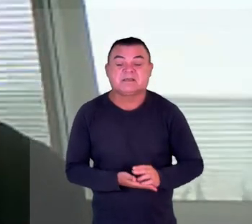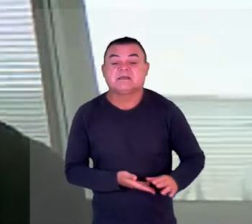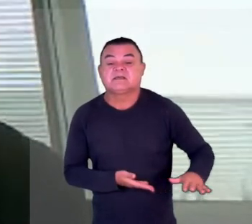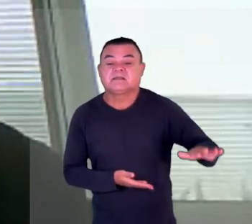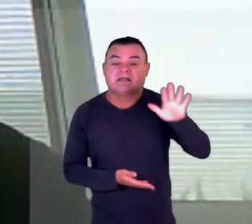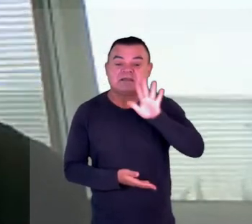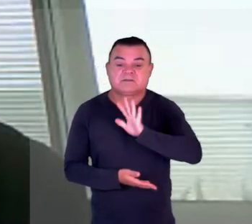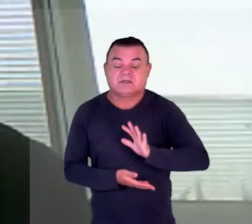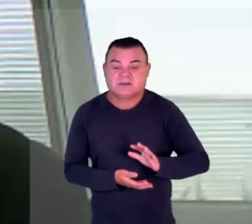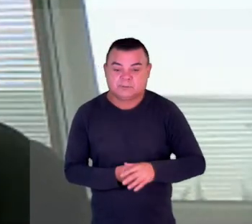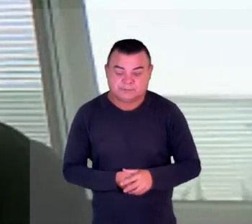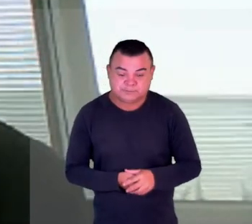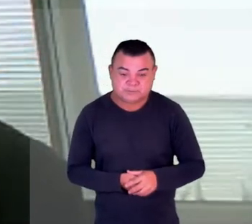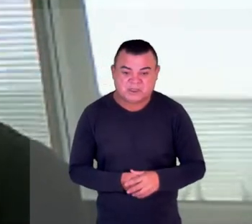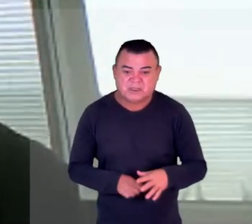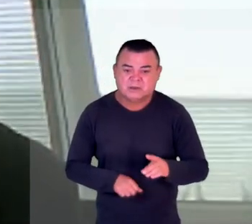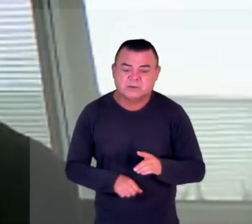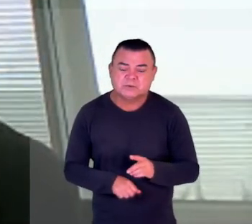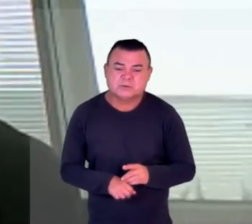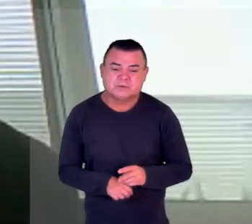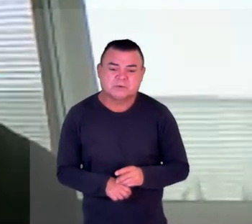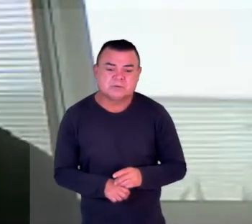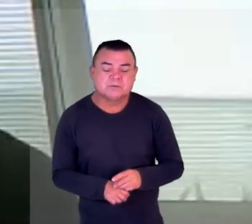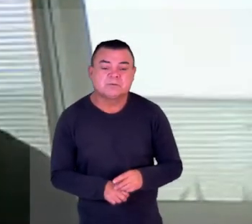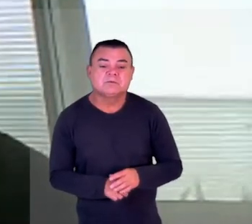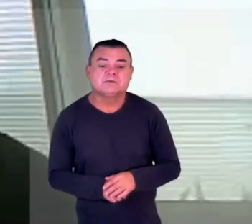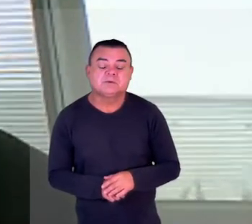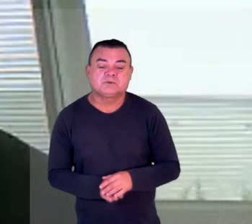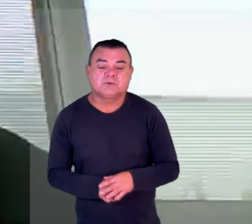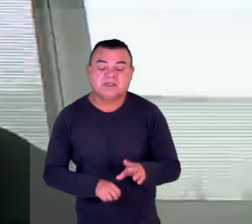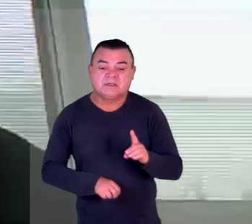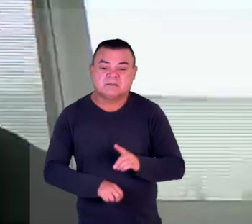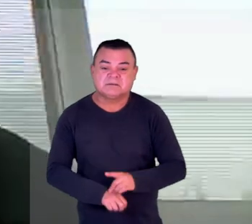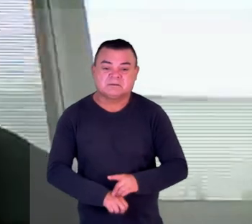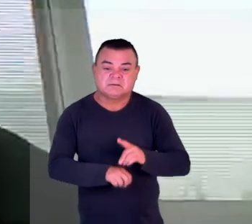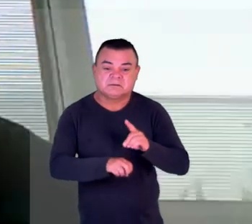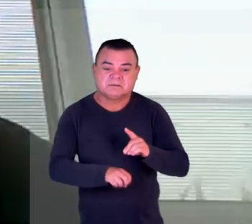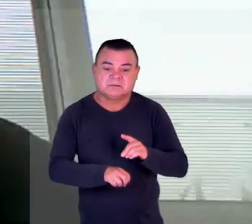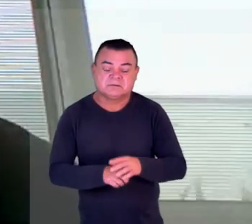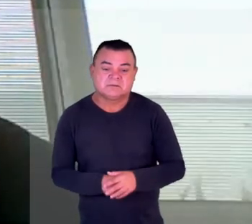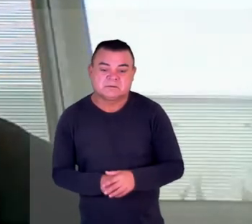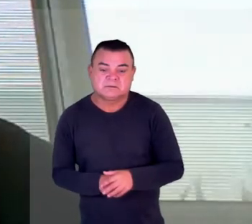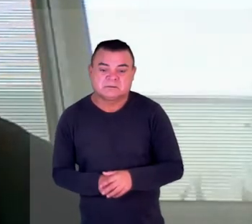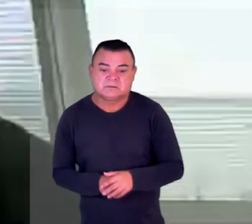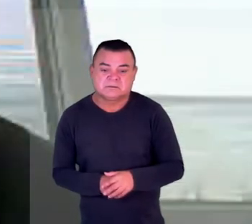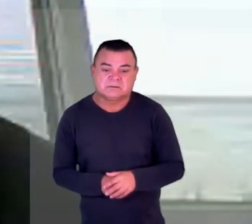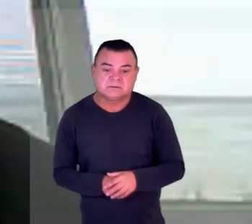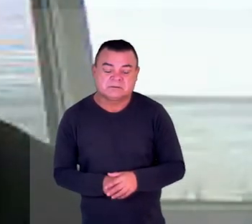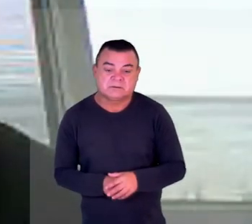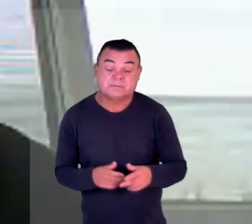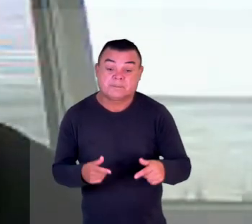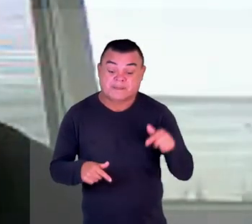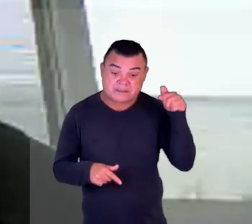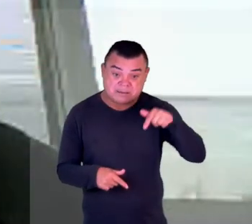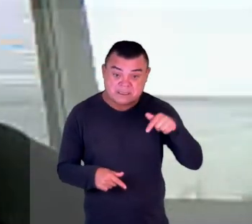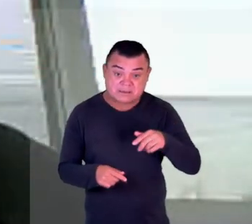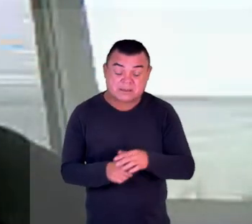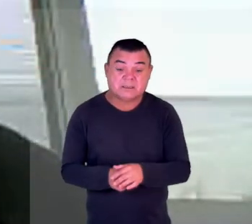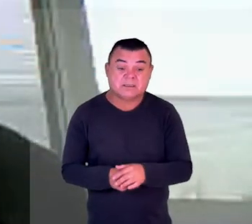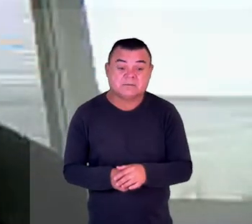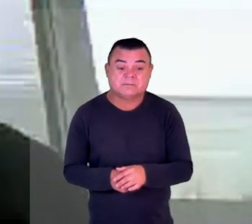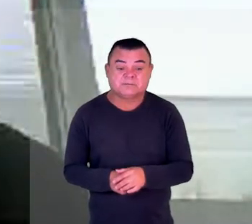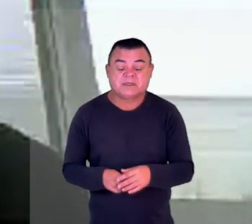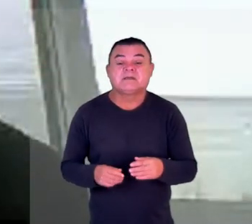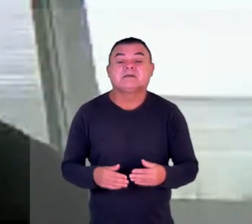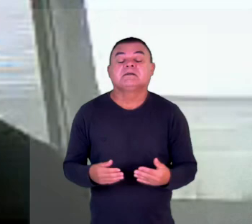sç maior Neto que está aqui participando eh deste encontro e portanto as